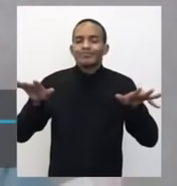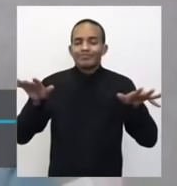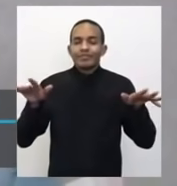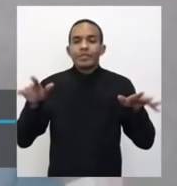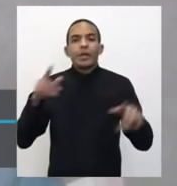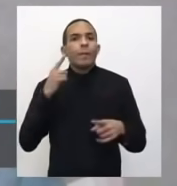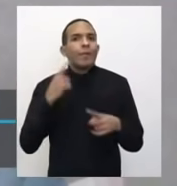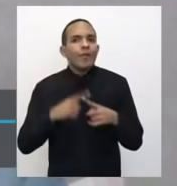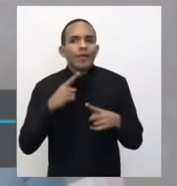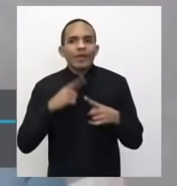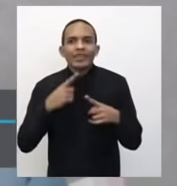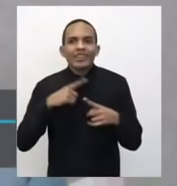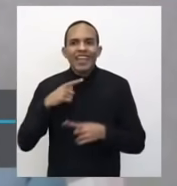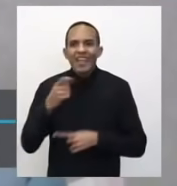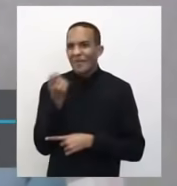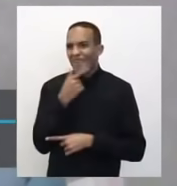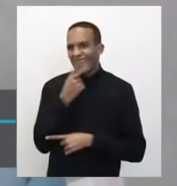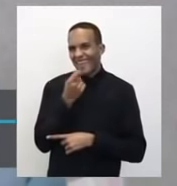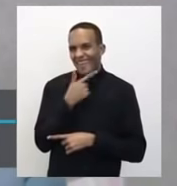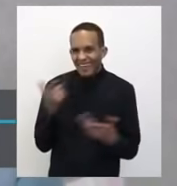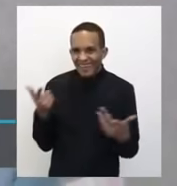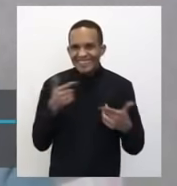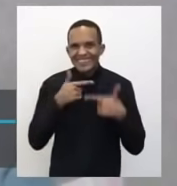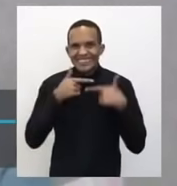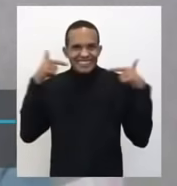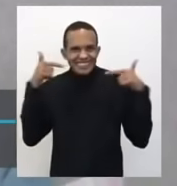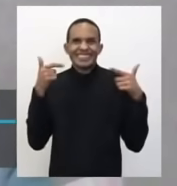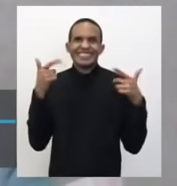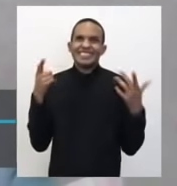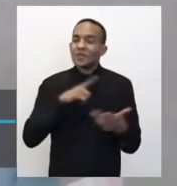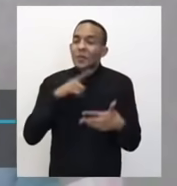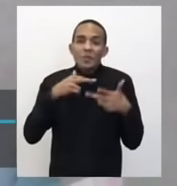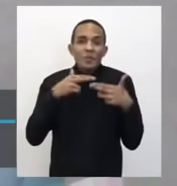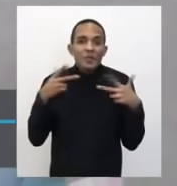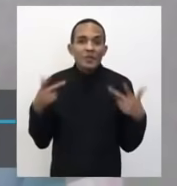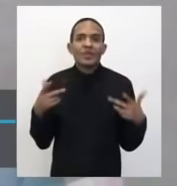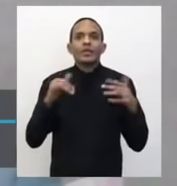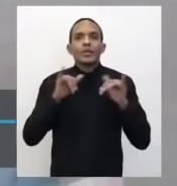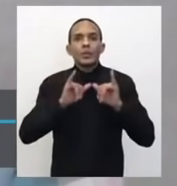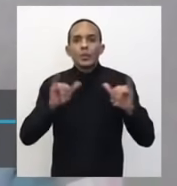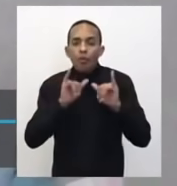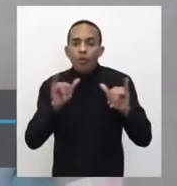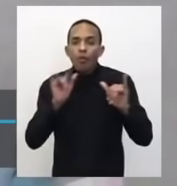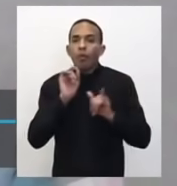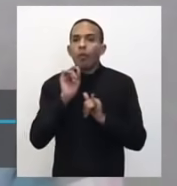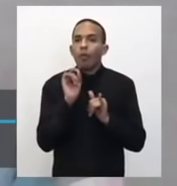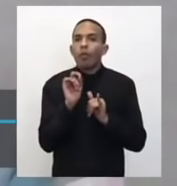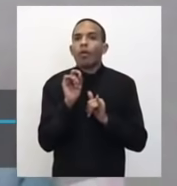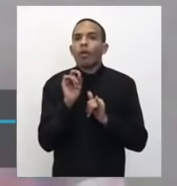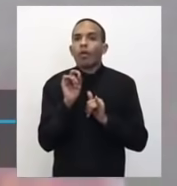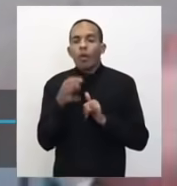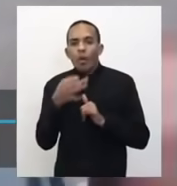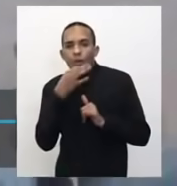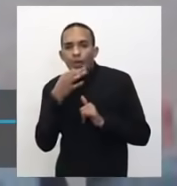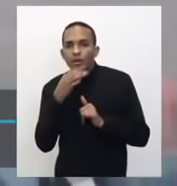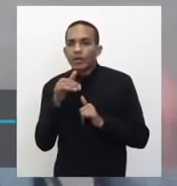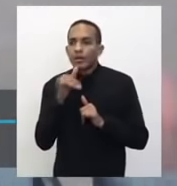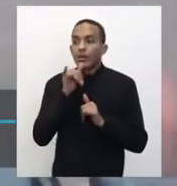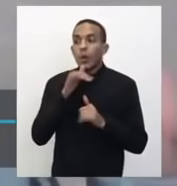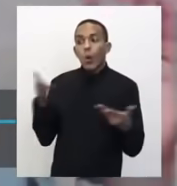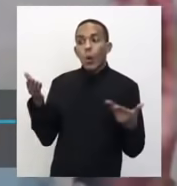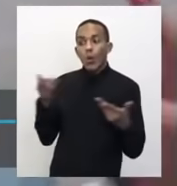traz humor junto com ele. Ele traz uma mensagem que ele queira passar, mesmo que seja de, opa,